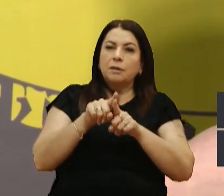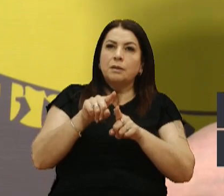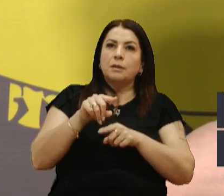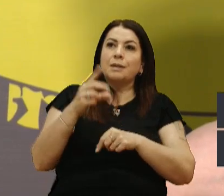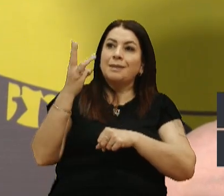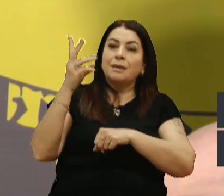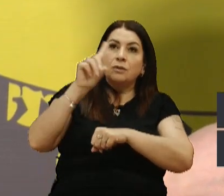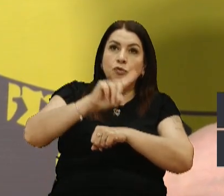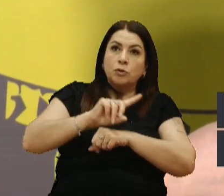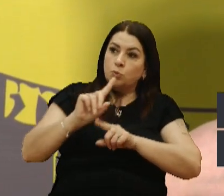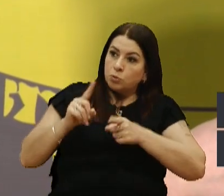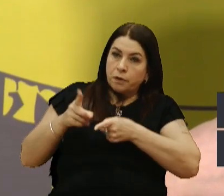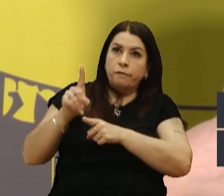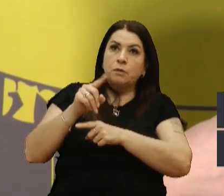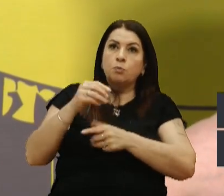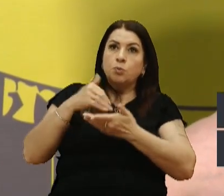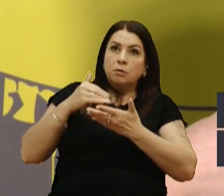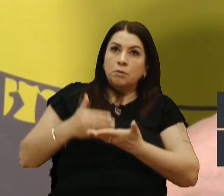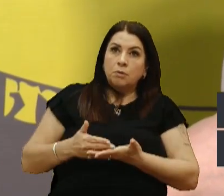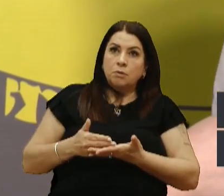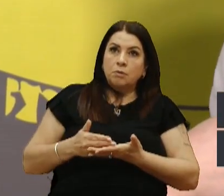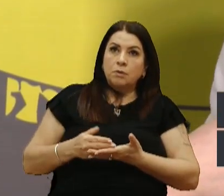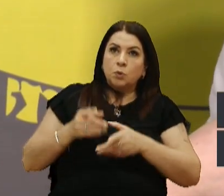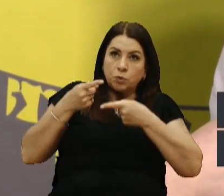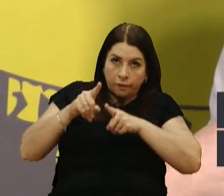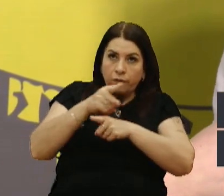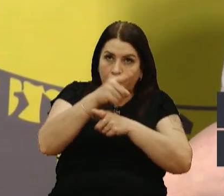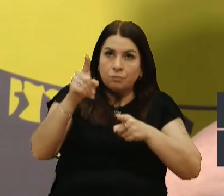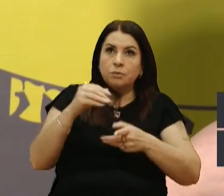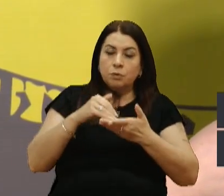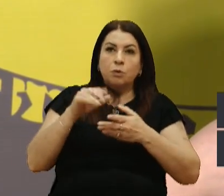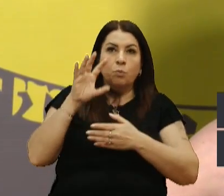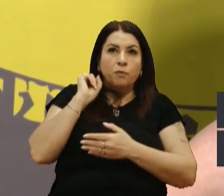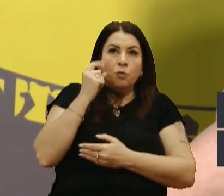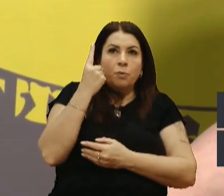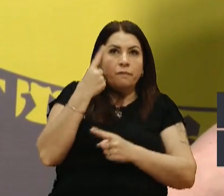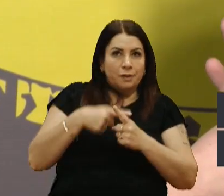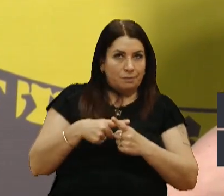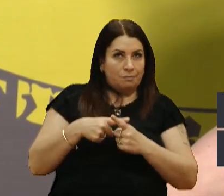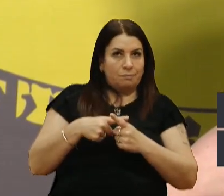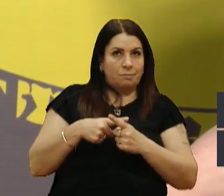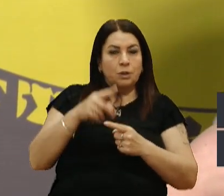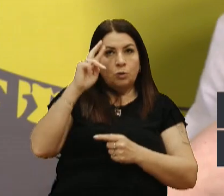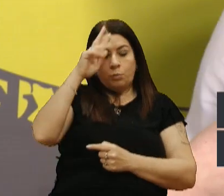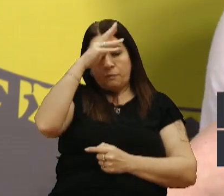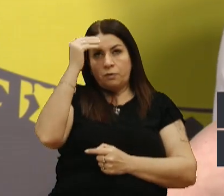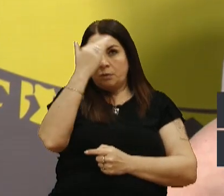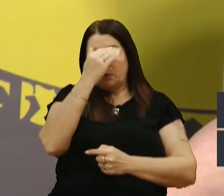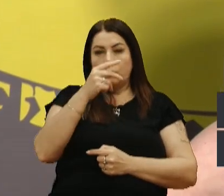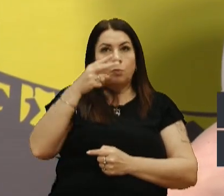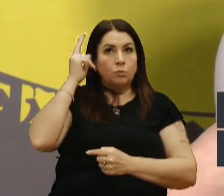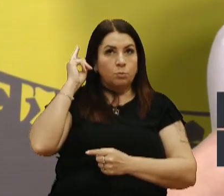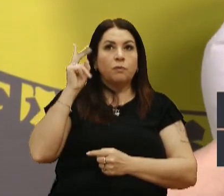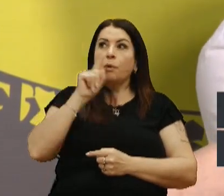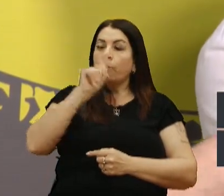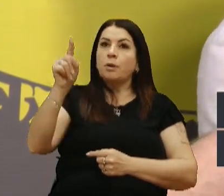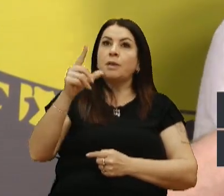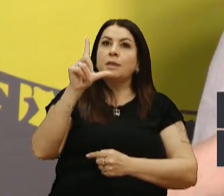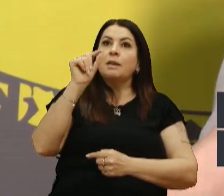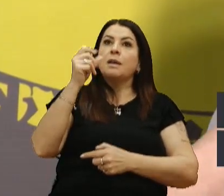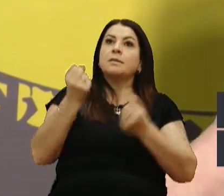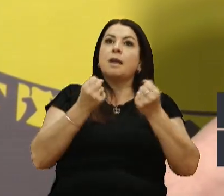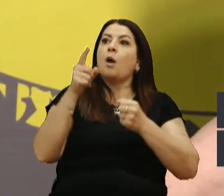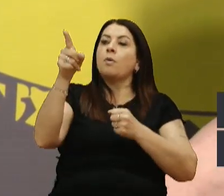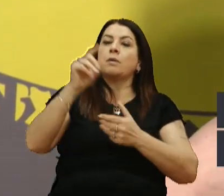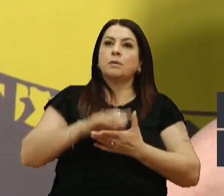3 dias, é o desafio que eu lanço para o secretário, estou desafiando o secretário a me ouvir uma vez, ele e o prefeito Adilório Nespolo, vamos colocar 10